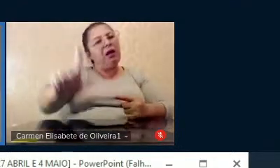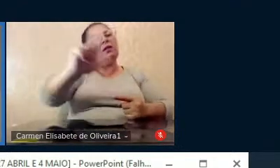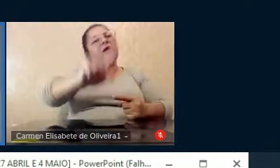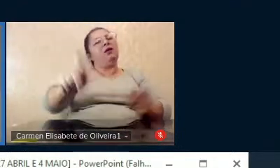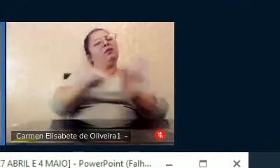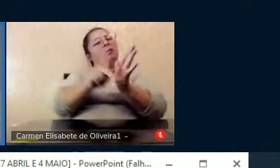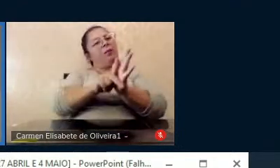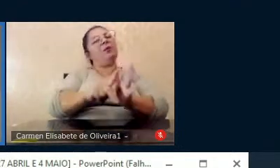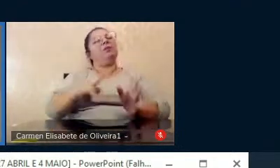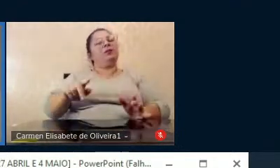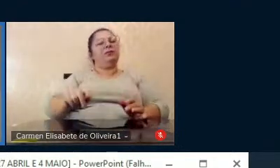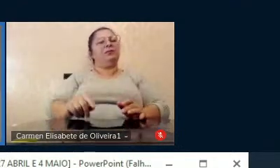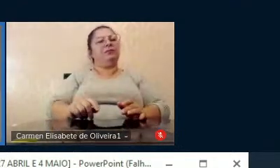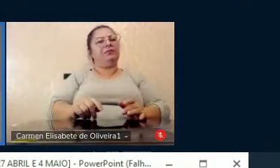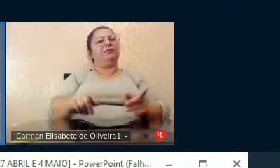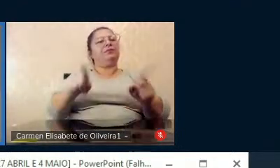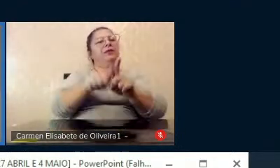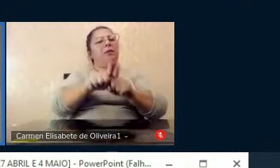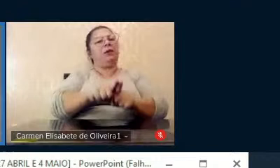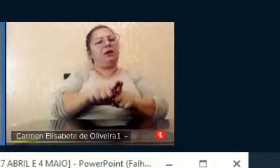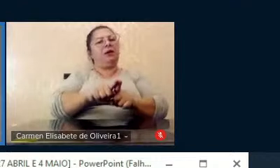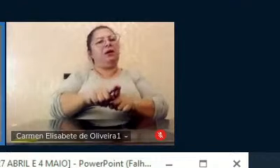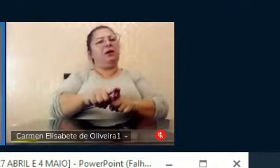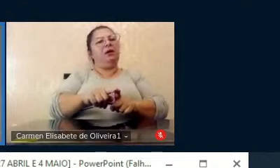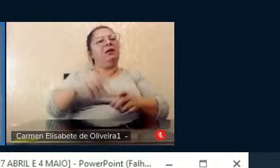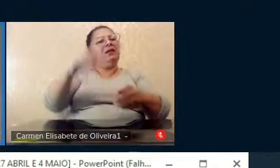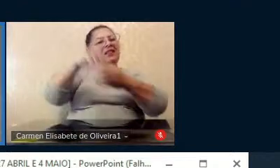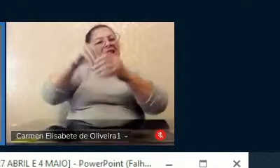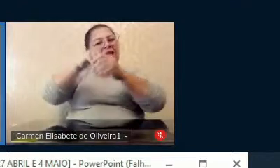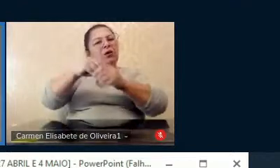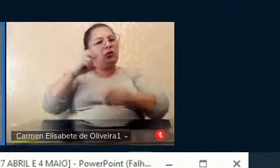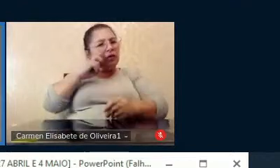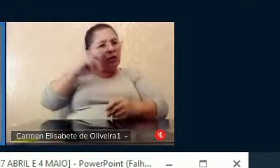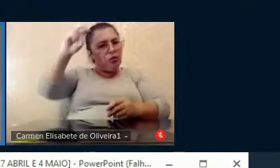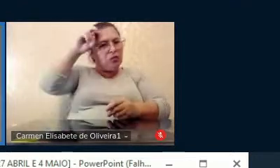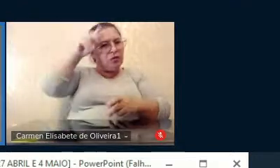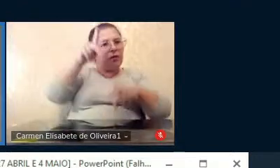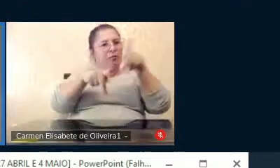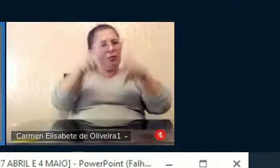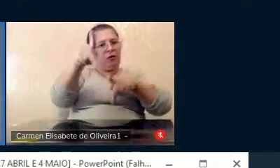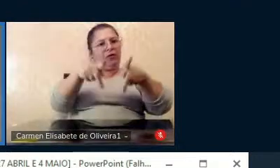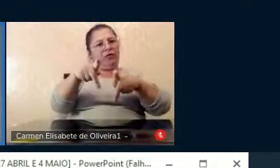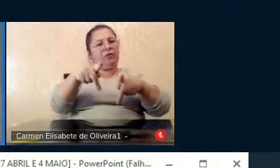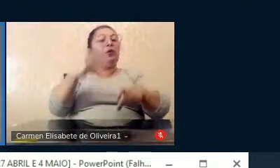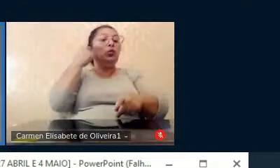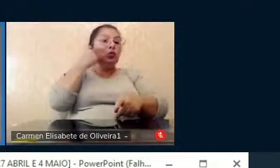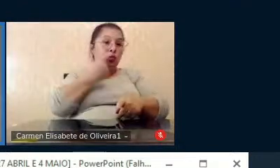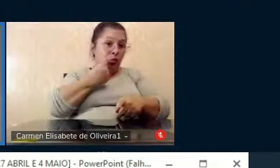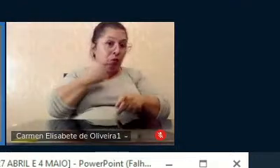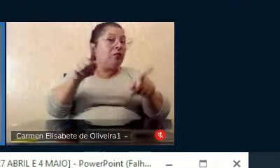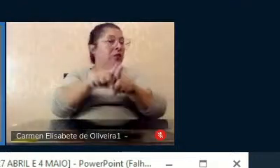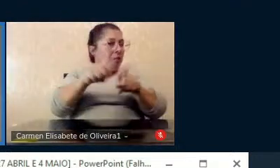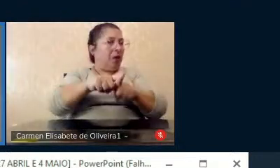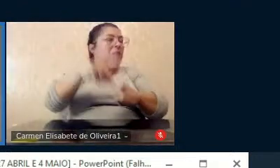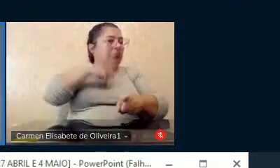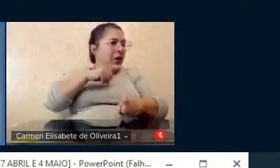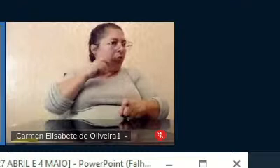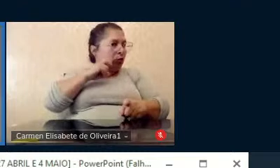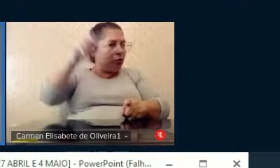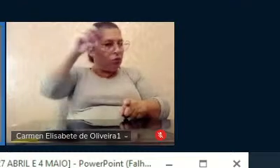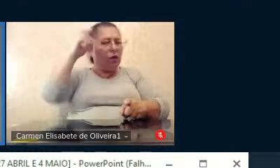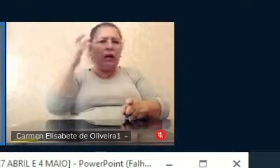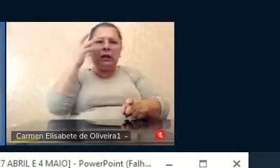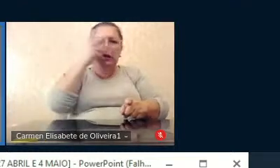literatura, e a literatura se insere dentro da cultura de um povo. E o surdo também tem uma cultura